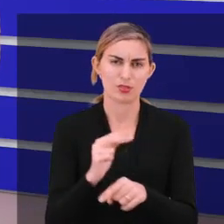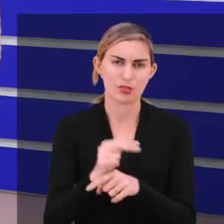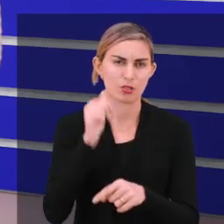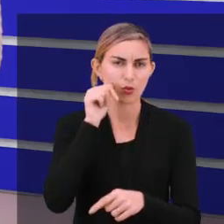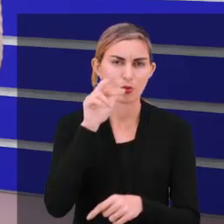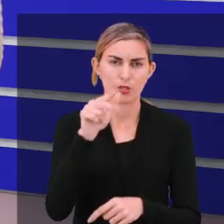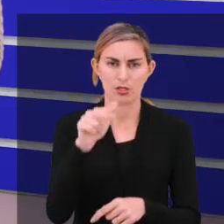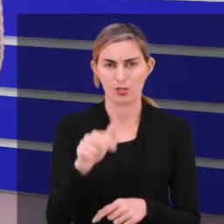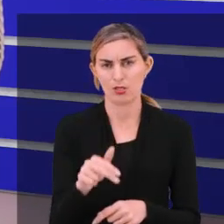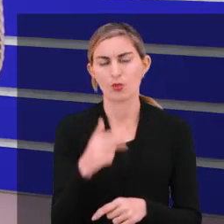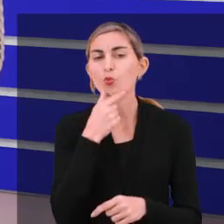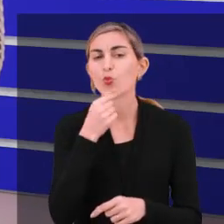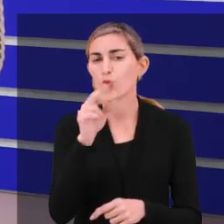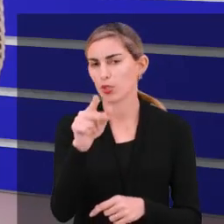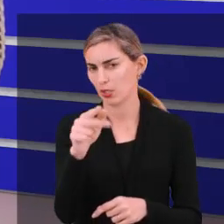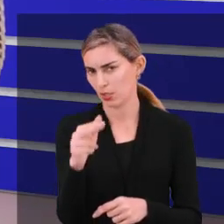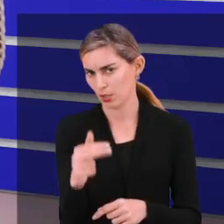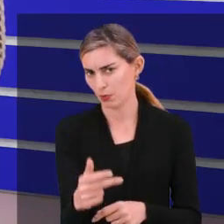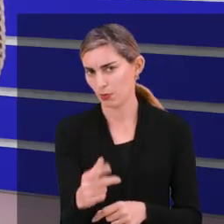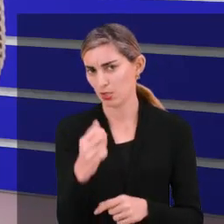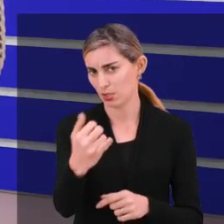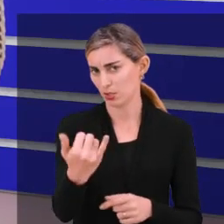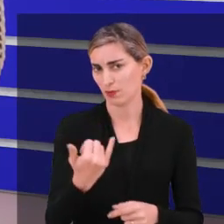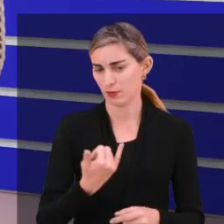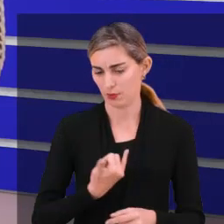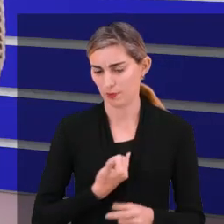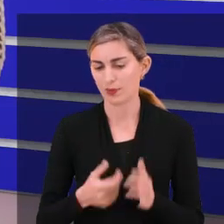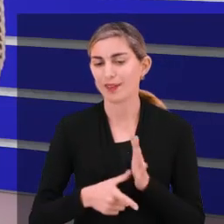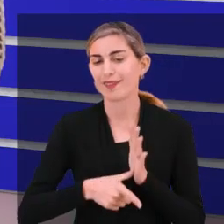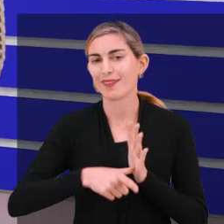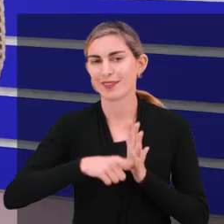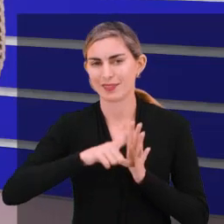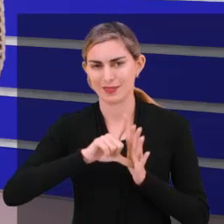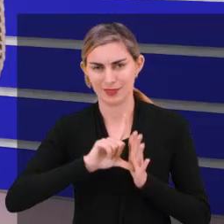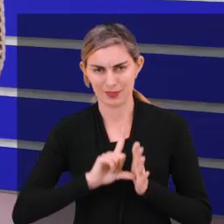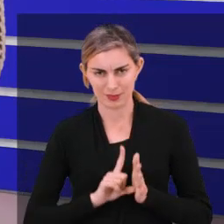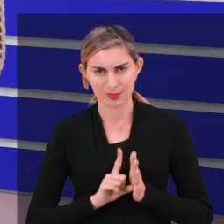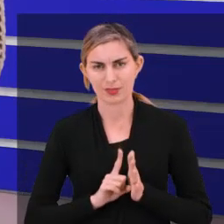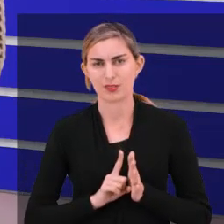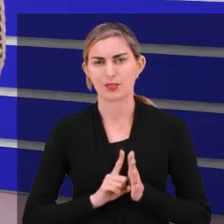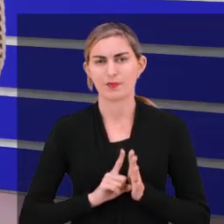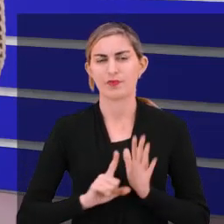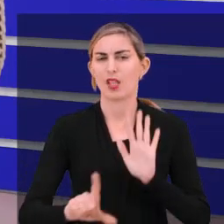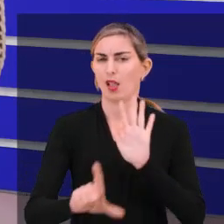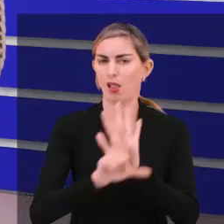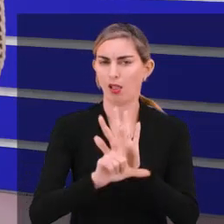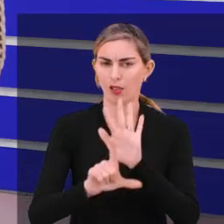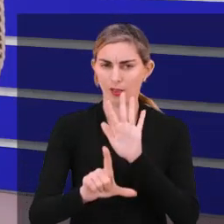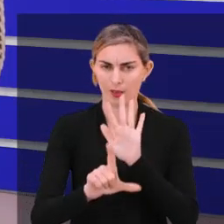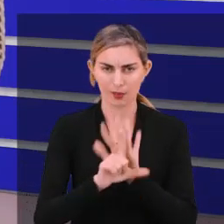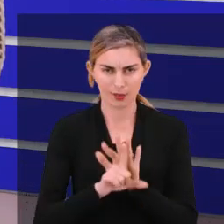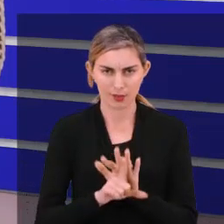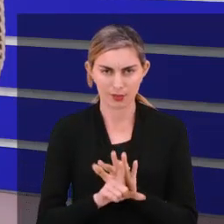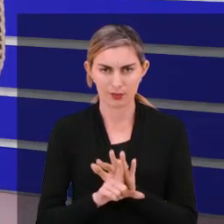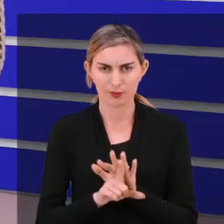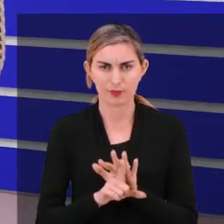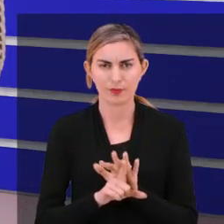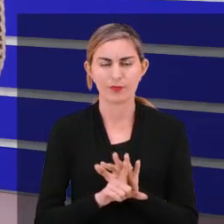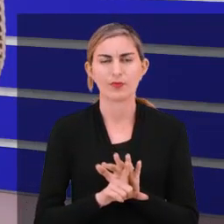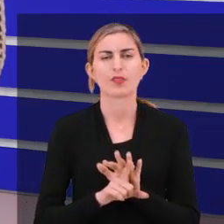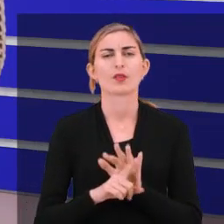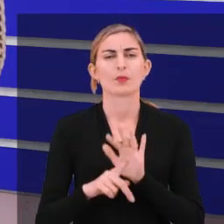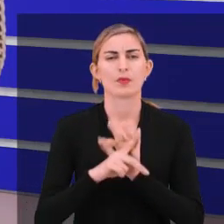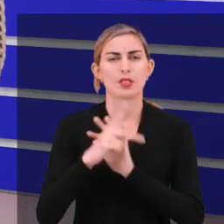atender o irmão. Eu falei: olha, se tivessem me dito isso antes, pela legislação